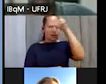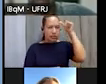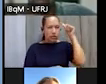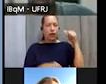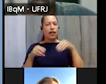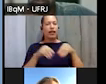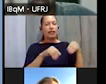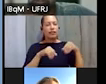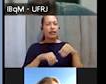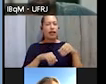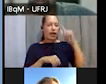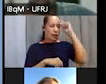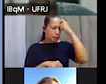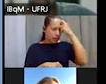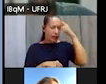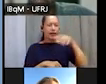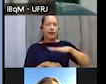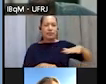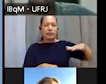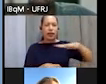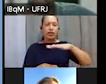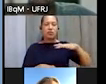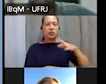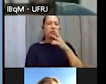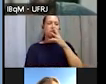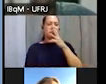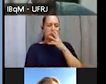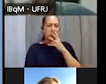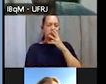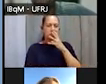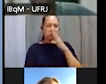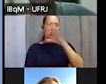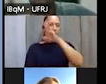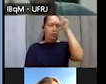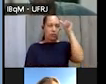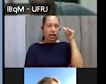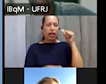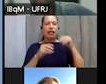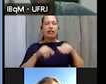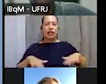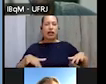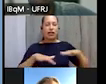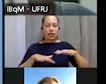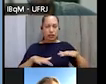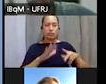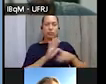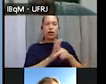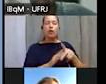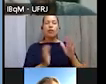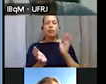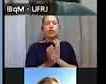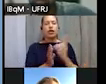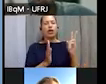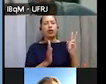Eu trabalho, então, em umas regiões da Amazônia onde tem muito essa terra preta de índio e as pessoas, as comunidades índios,